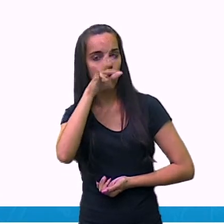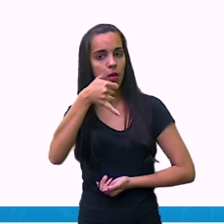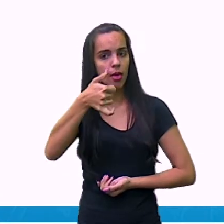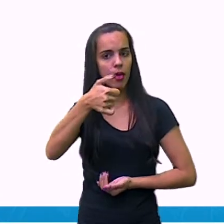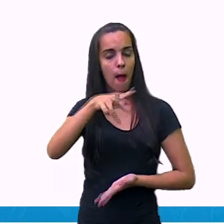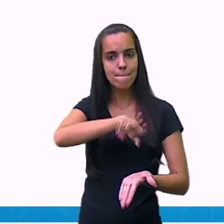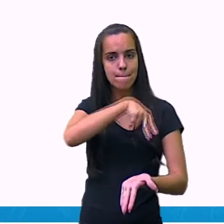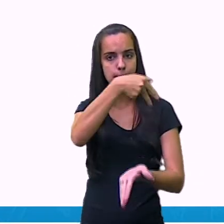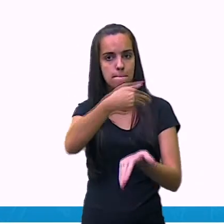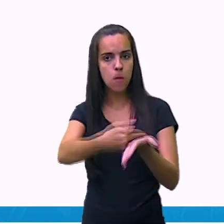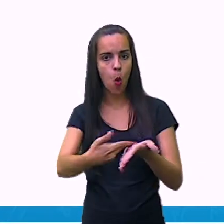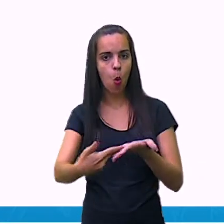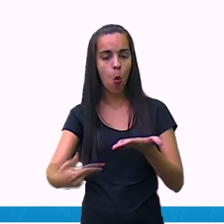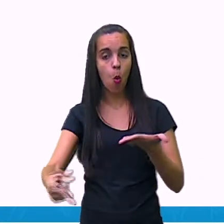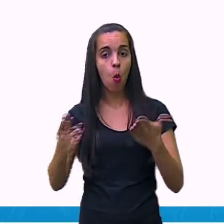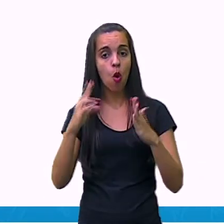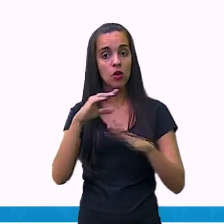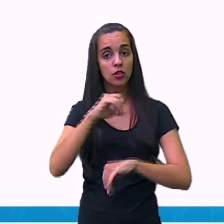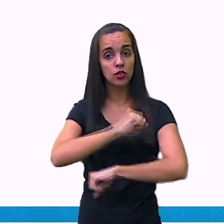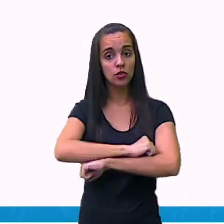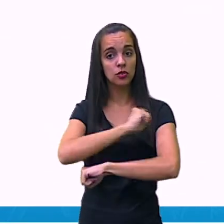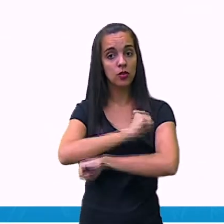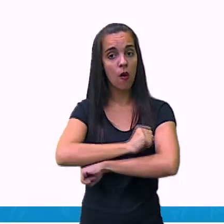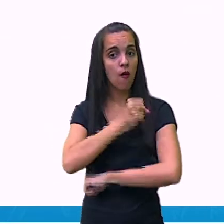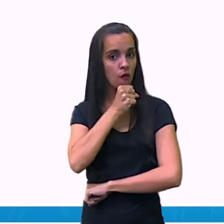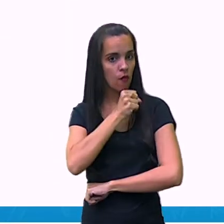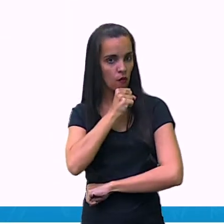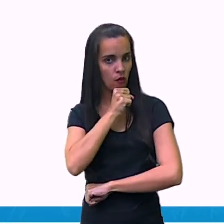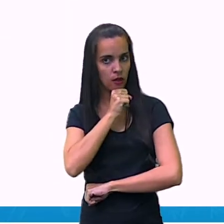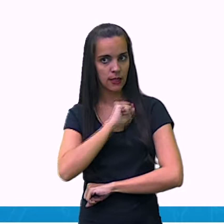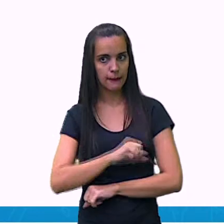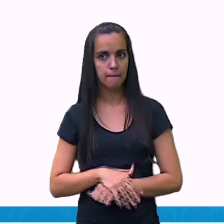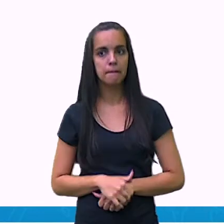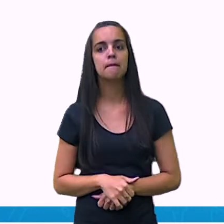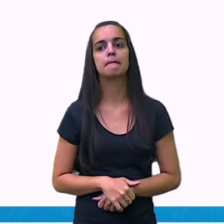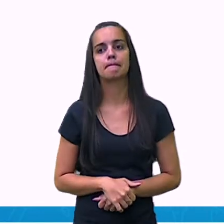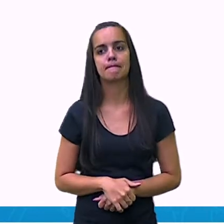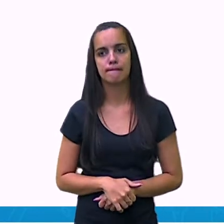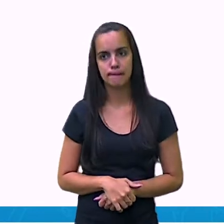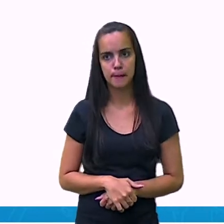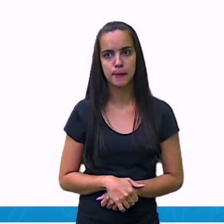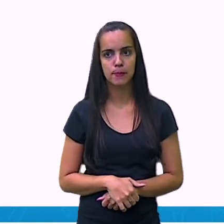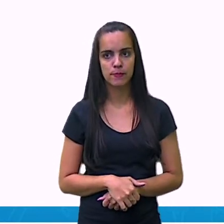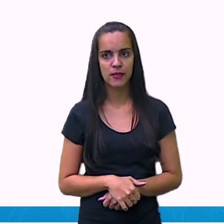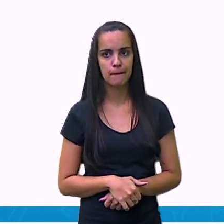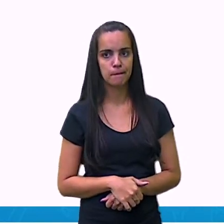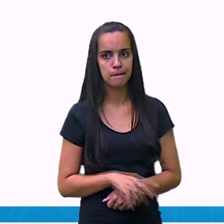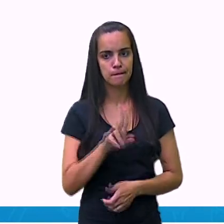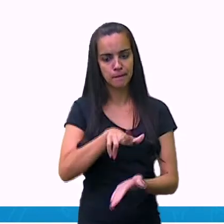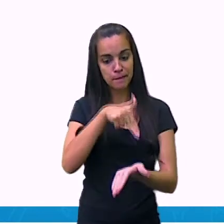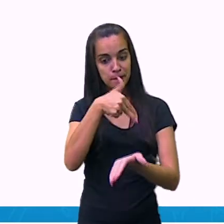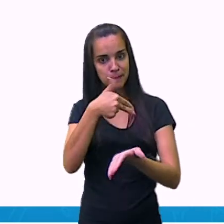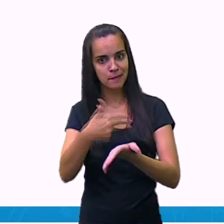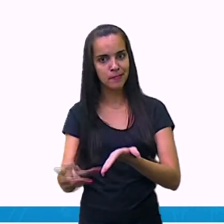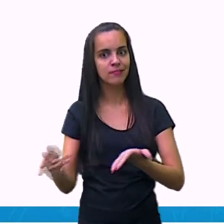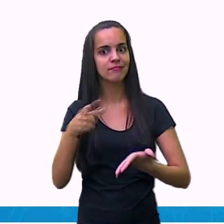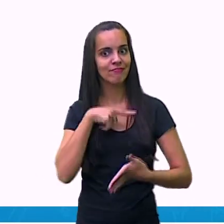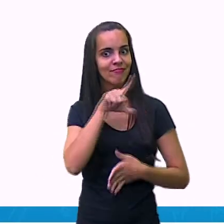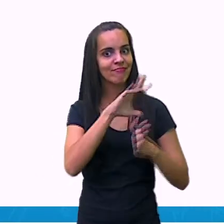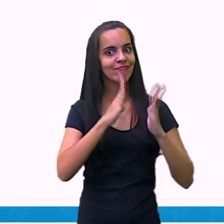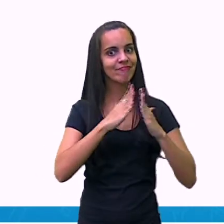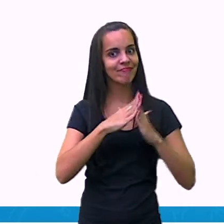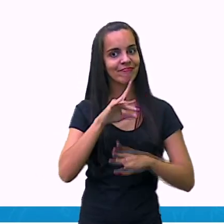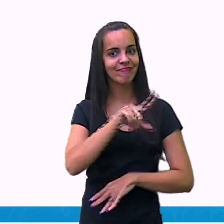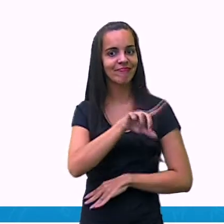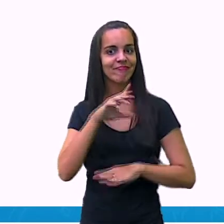da janela da vovó. Foi onde que ela deduziu, né, que a caneta tomou um tombo e aconteceu algo